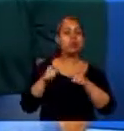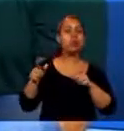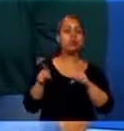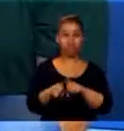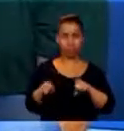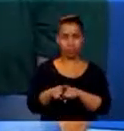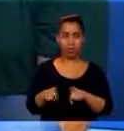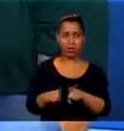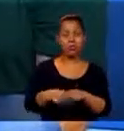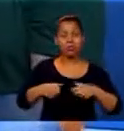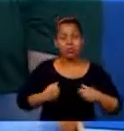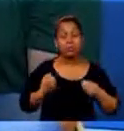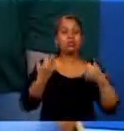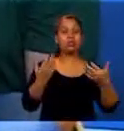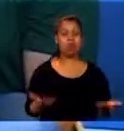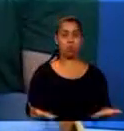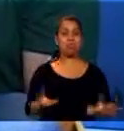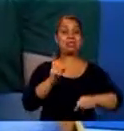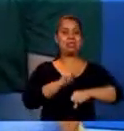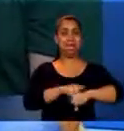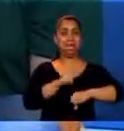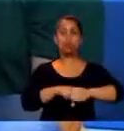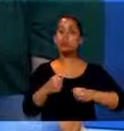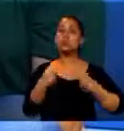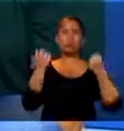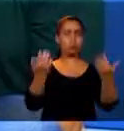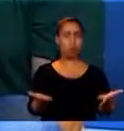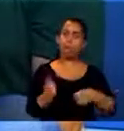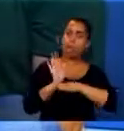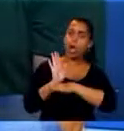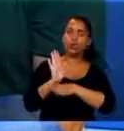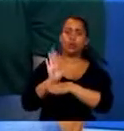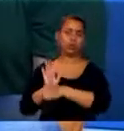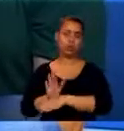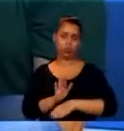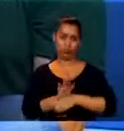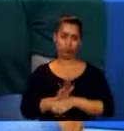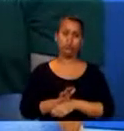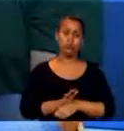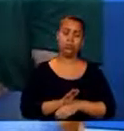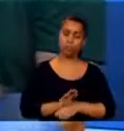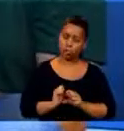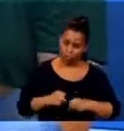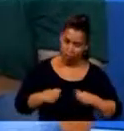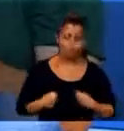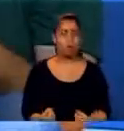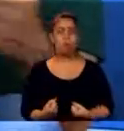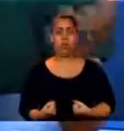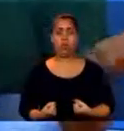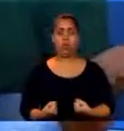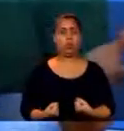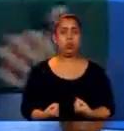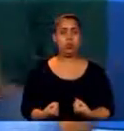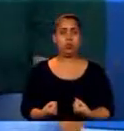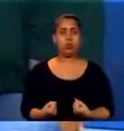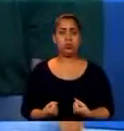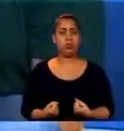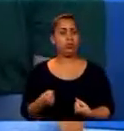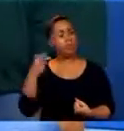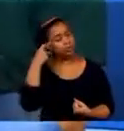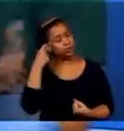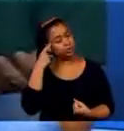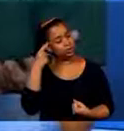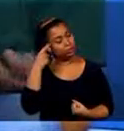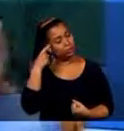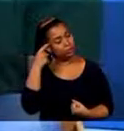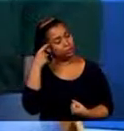nossa, e que doem um pouco do seu tempo, né? Da sua força, seja lá ela de qual for, até